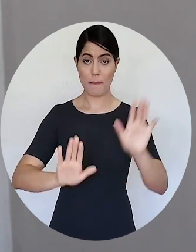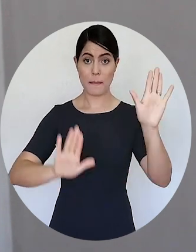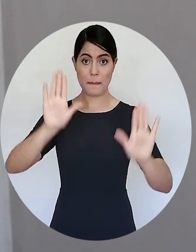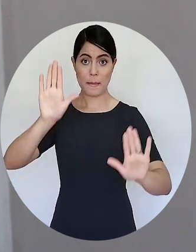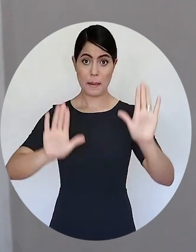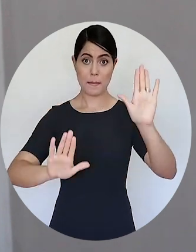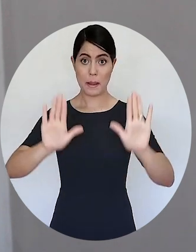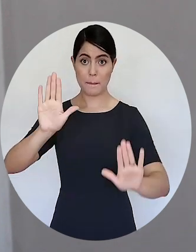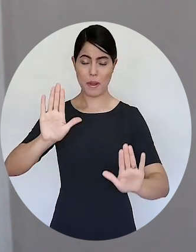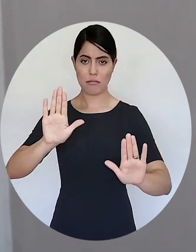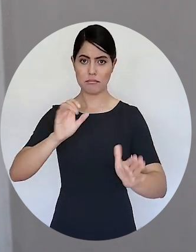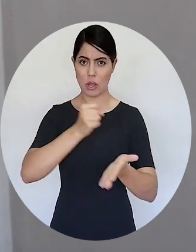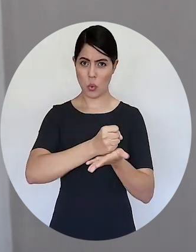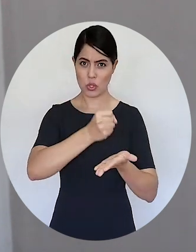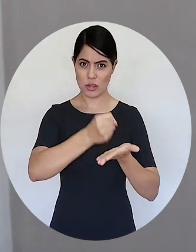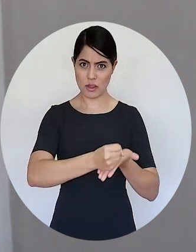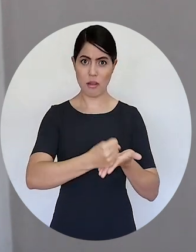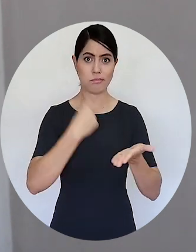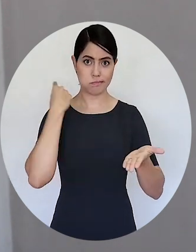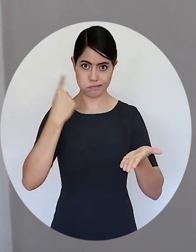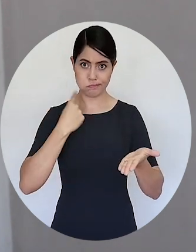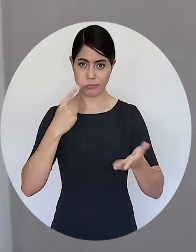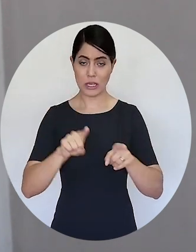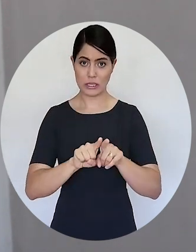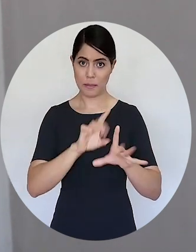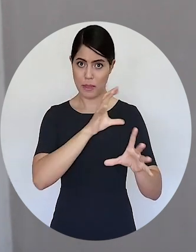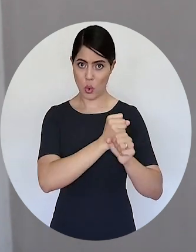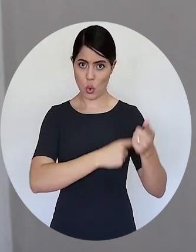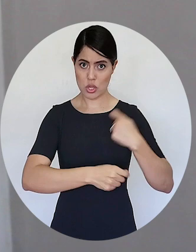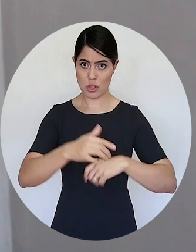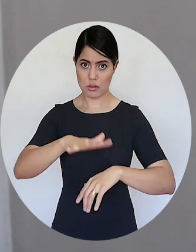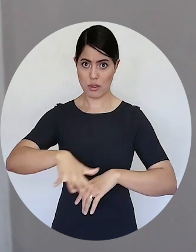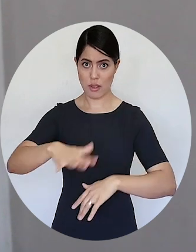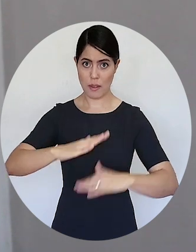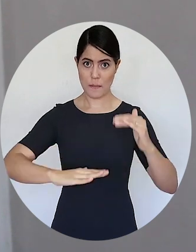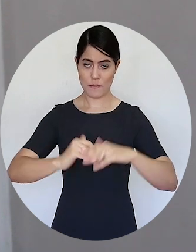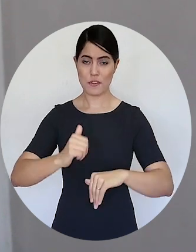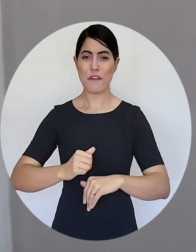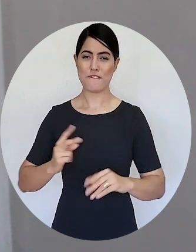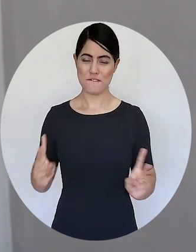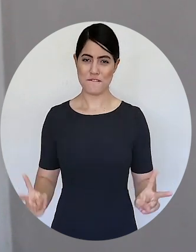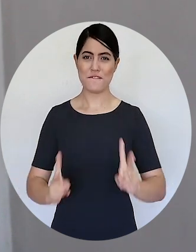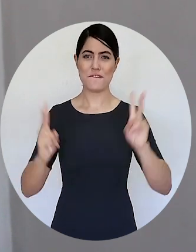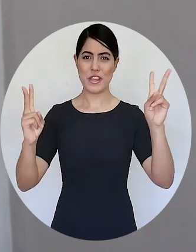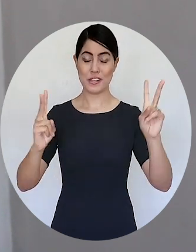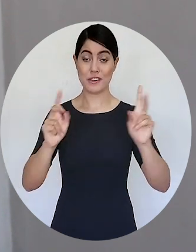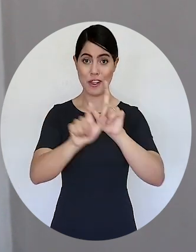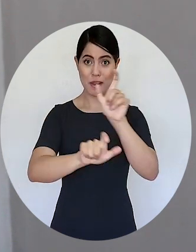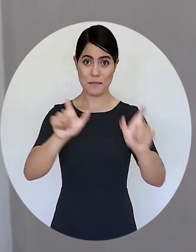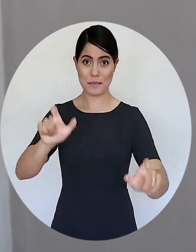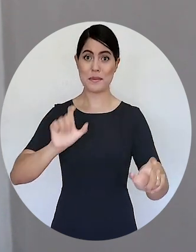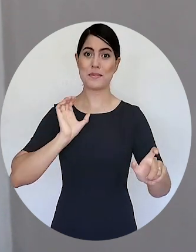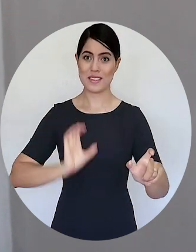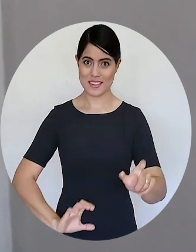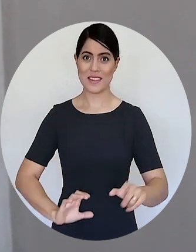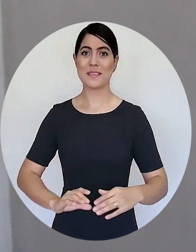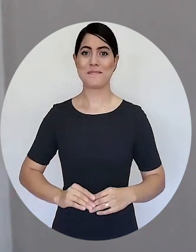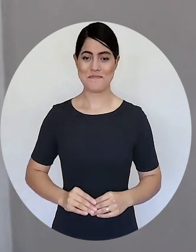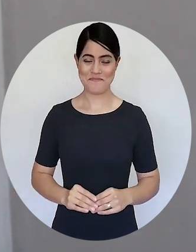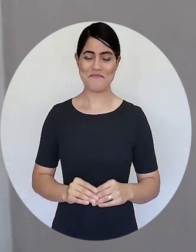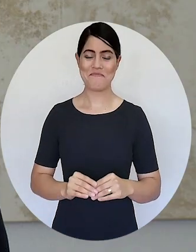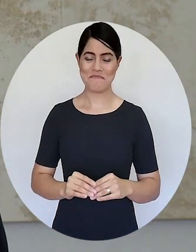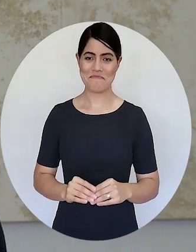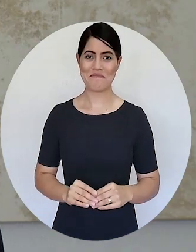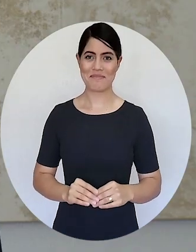para a contratação de advogados e contadores. Uma vitória para a advocacia e também para os cidadãos. Vamos